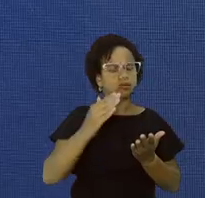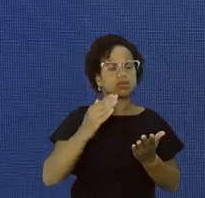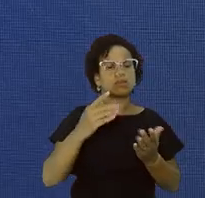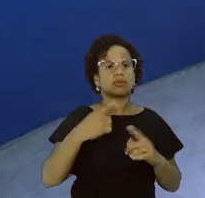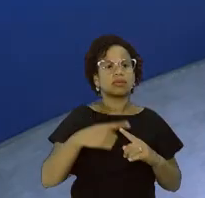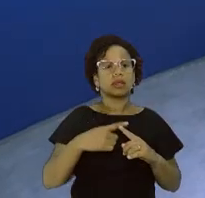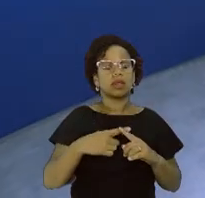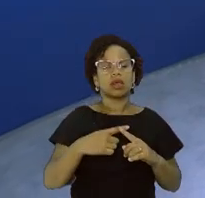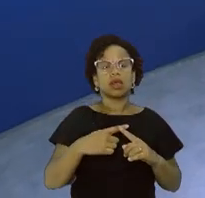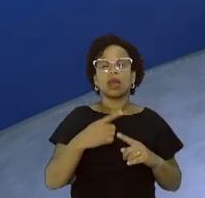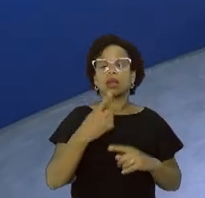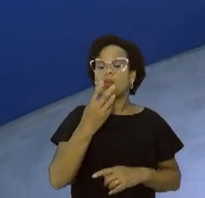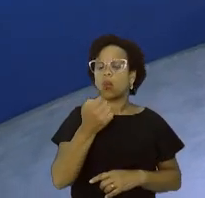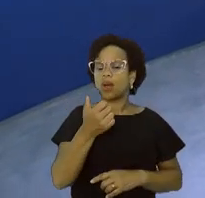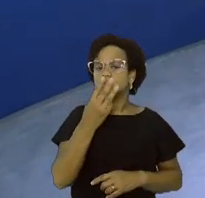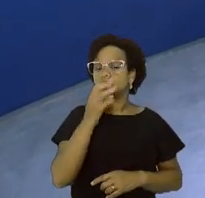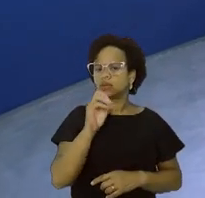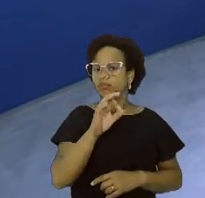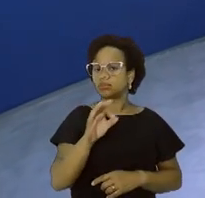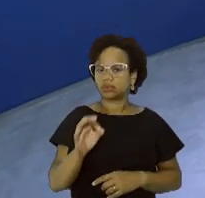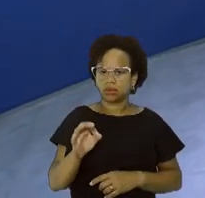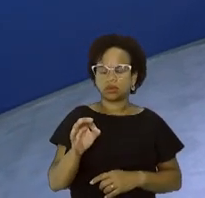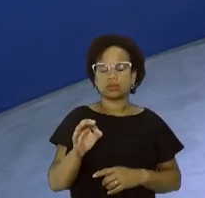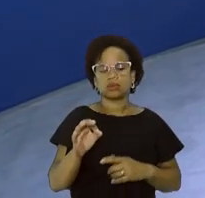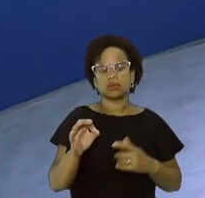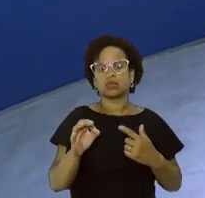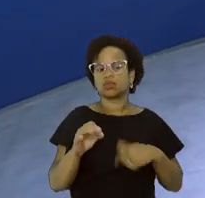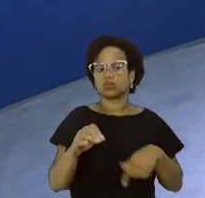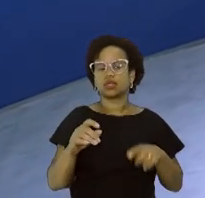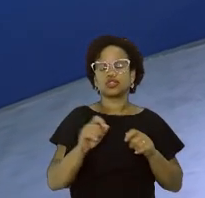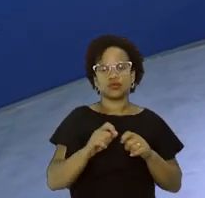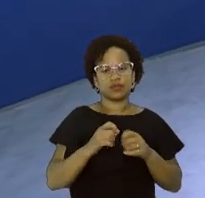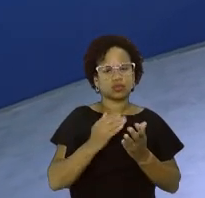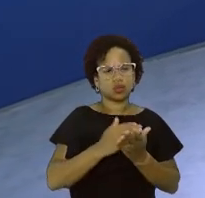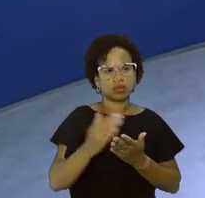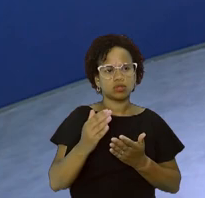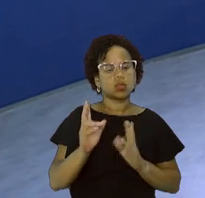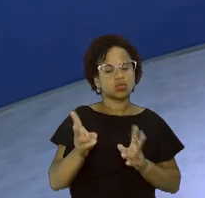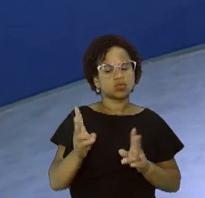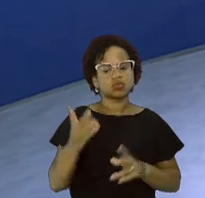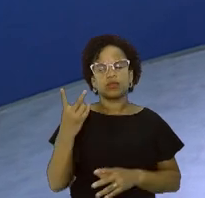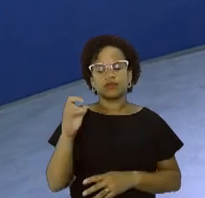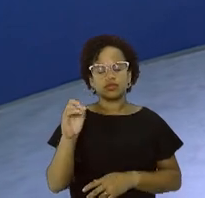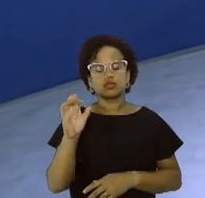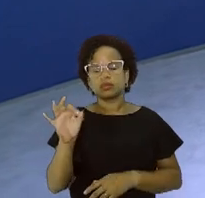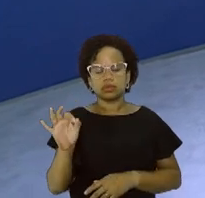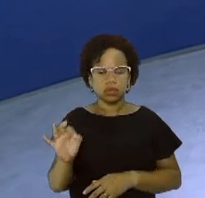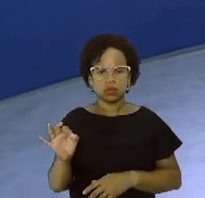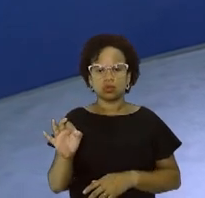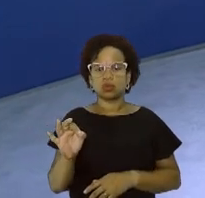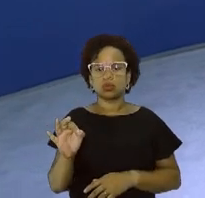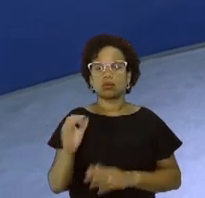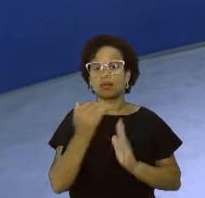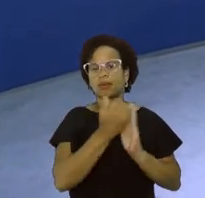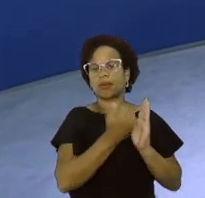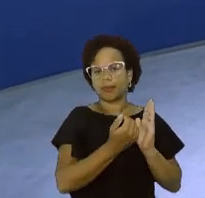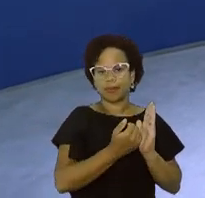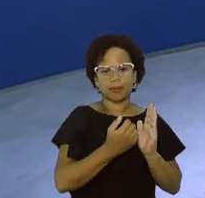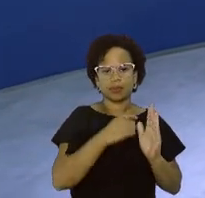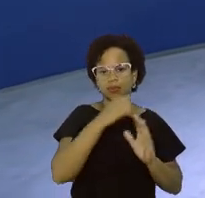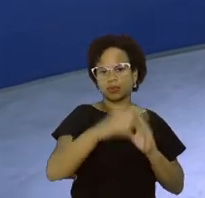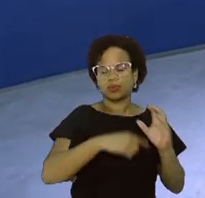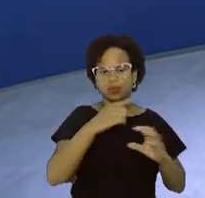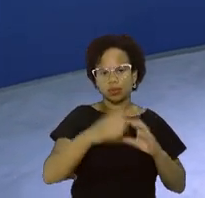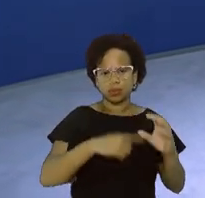que a gente fazia no começo tem-se mantido aí em torno de 20% do nosso portfólio global e o entusiasta da